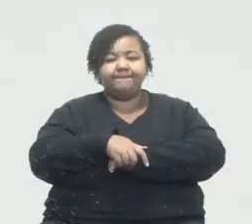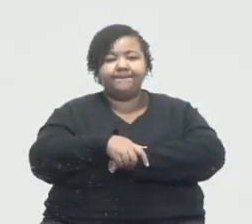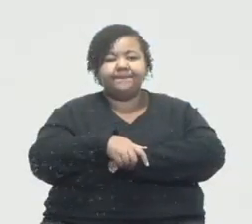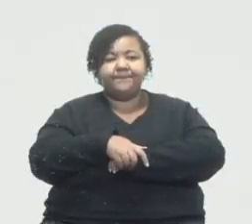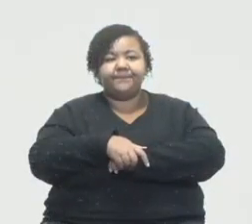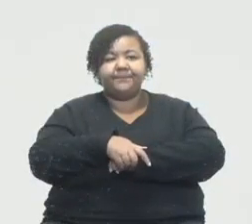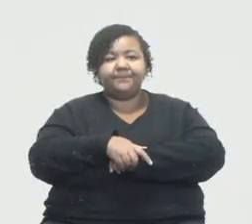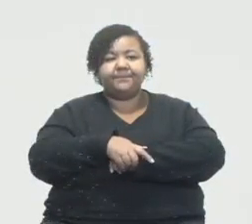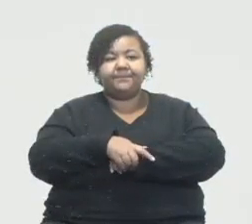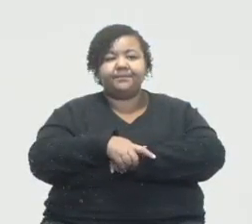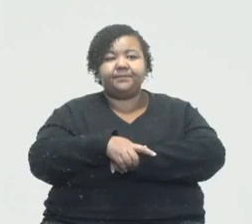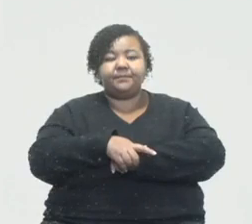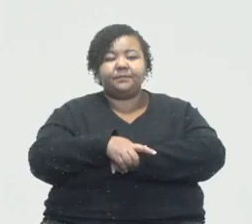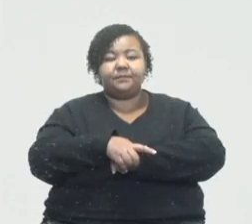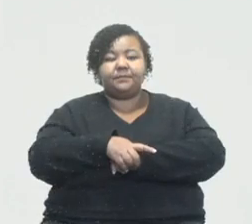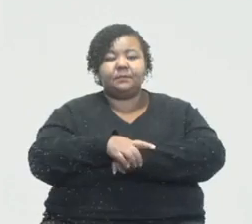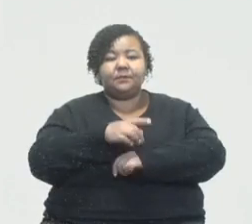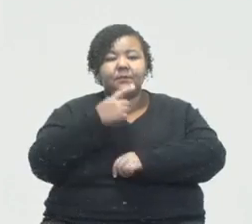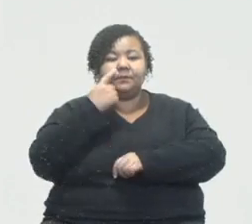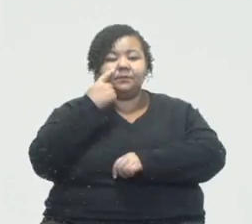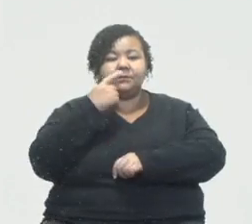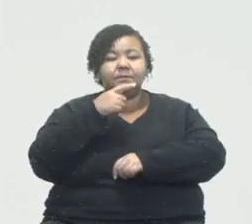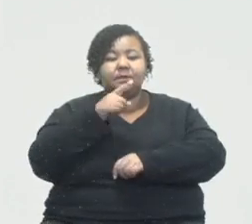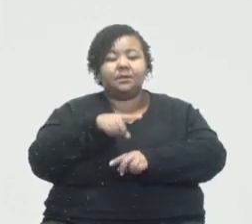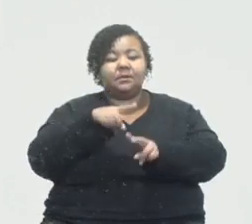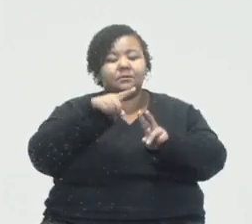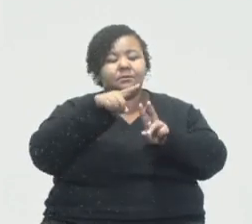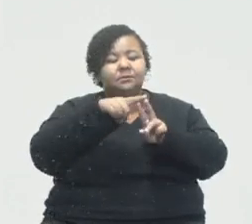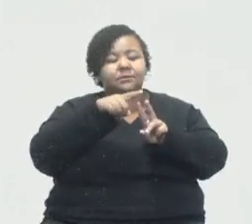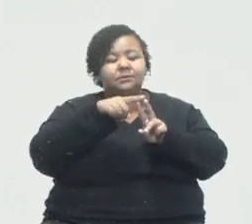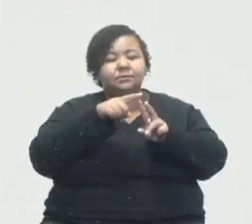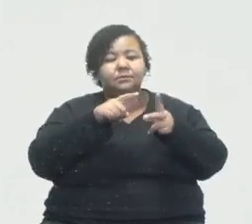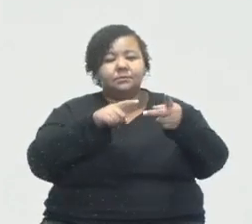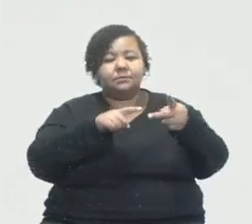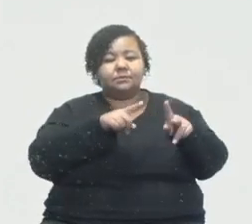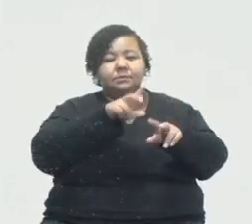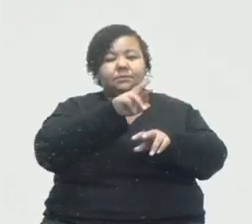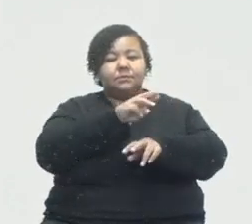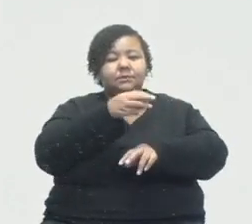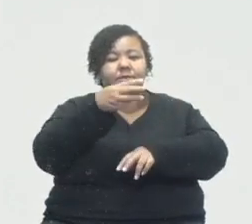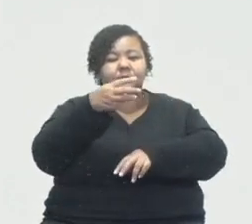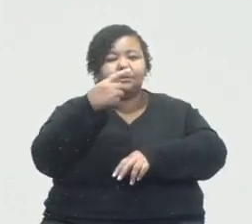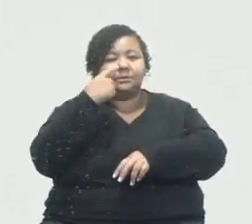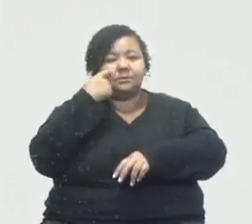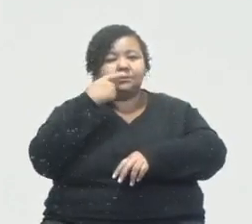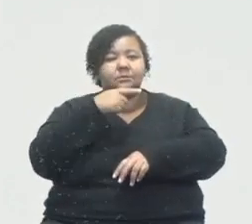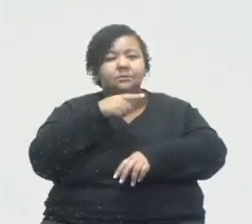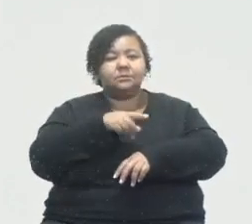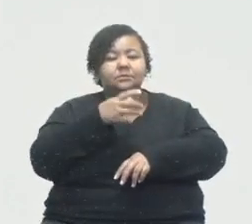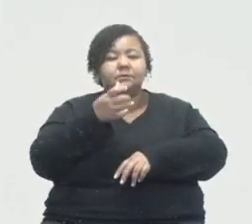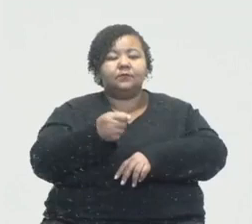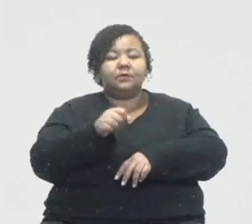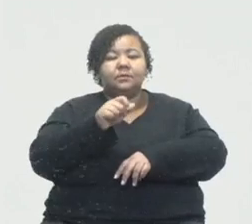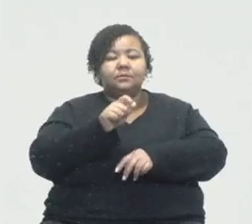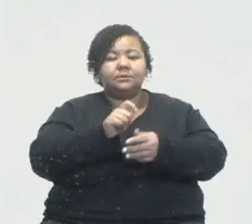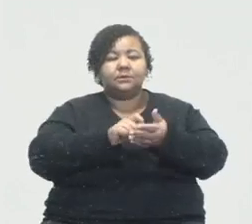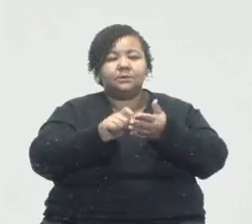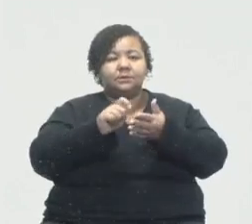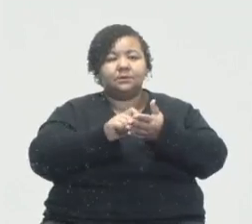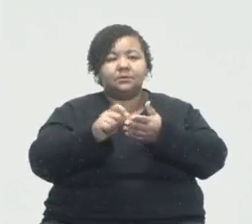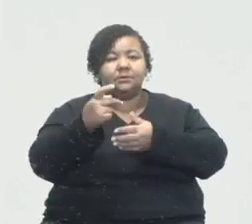Então, se ele gera o R3, nós vamos pegar um vetor genérico do R3, da seguinte forma. Então, vamos reescrever essa